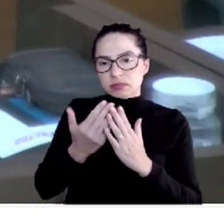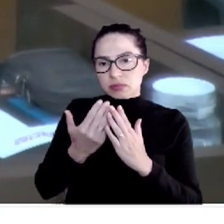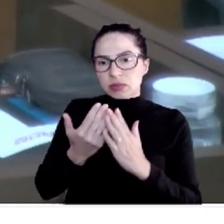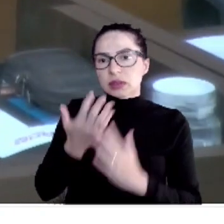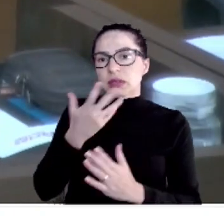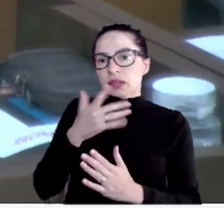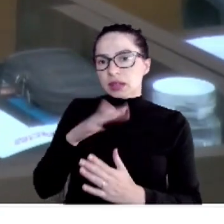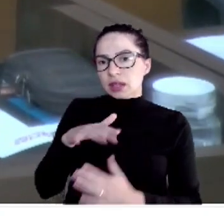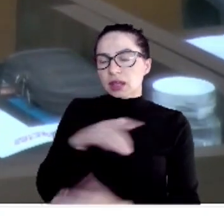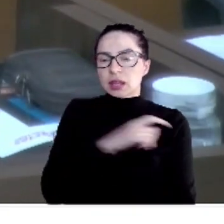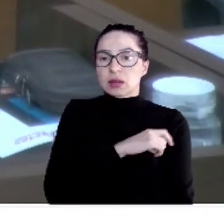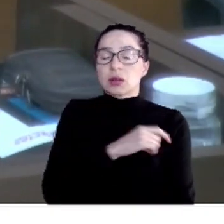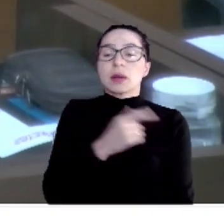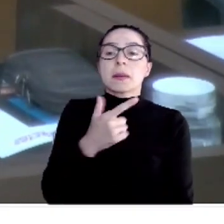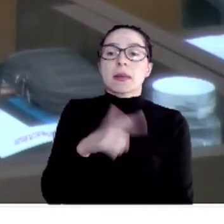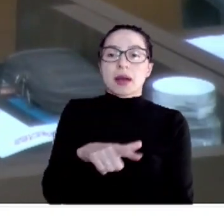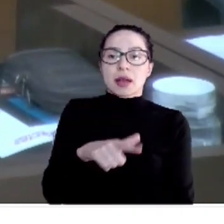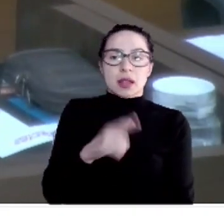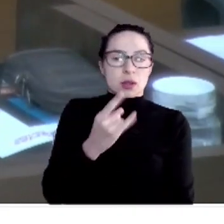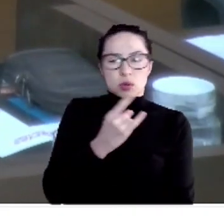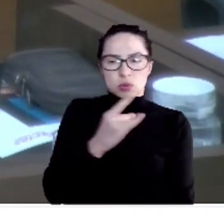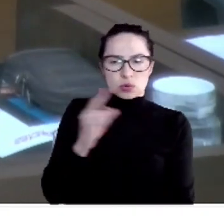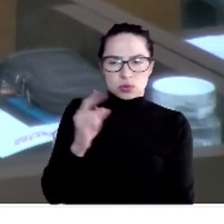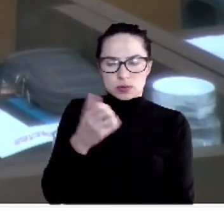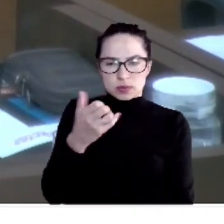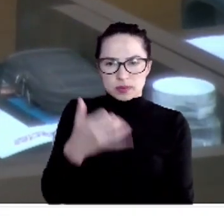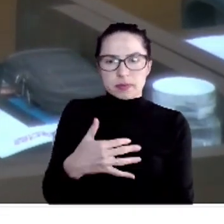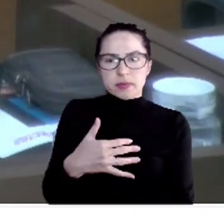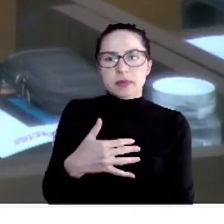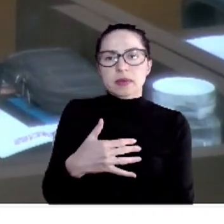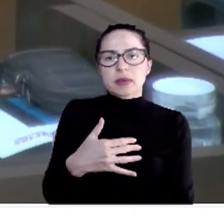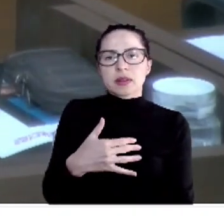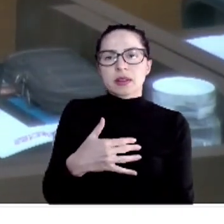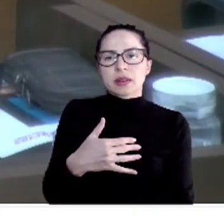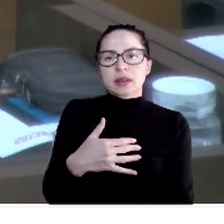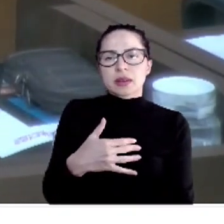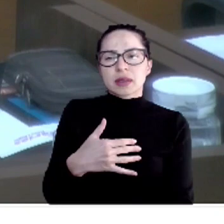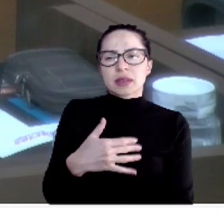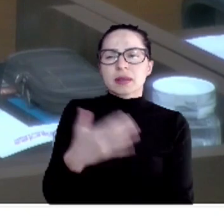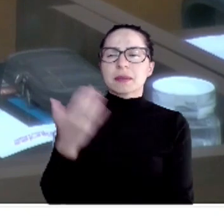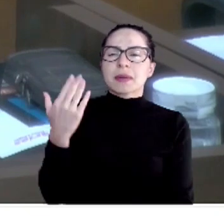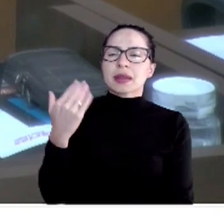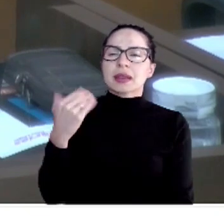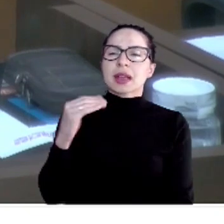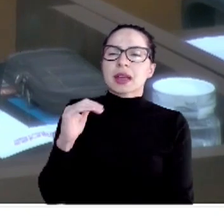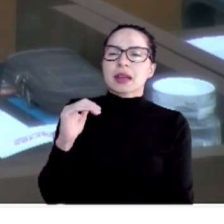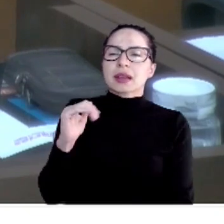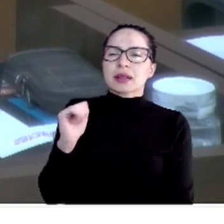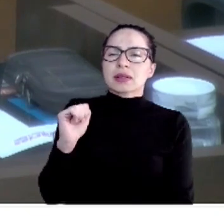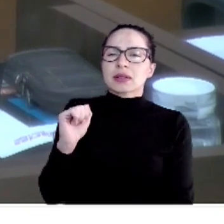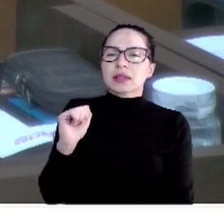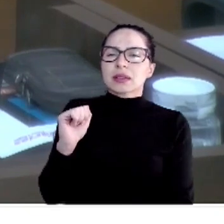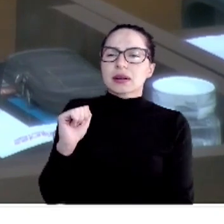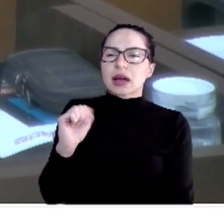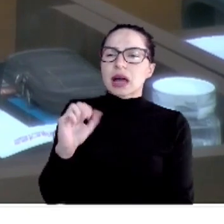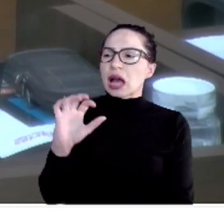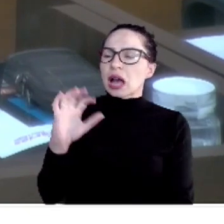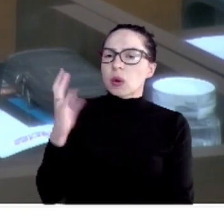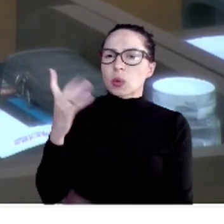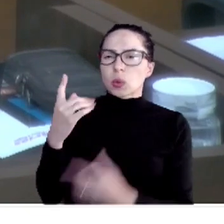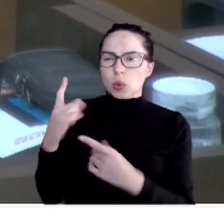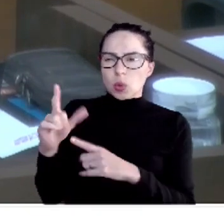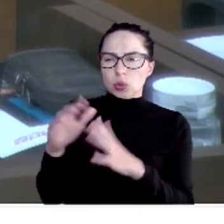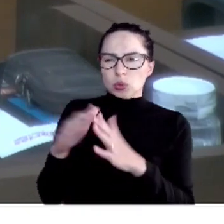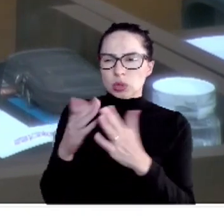um detalhe, para mim finalizar minha fala. Aqueles dias estava acontecendo aqueles ataques, escolas, supostos